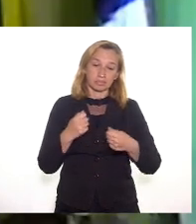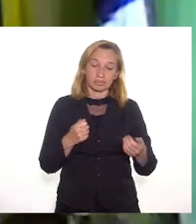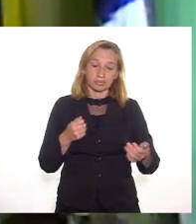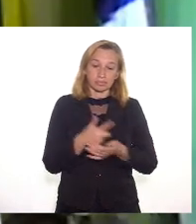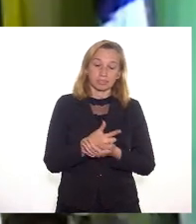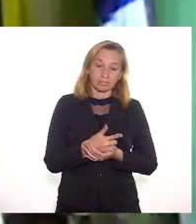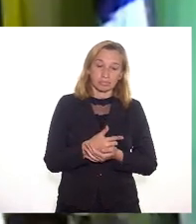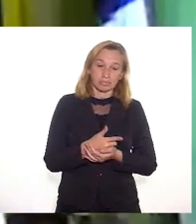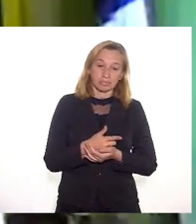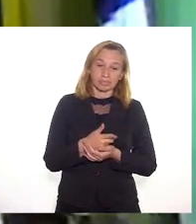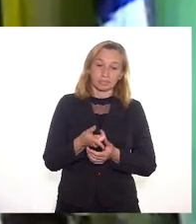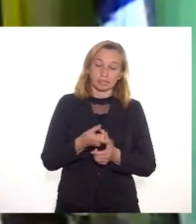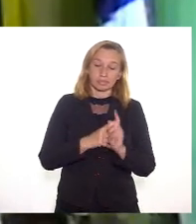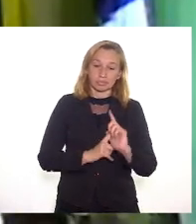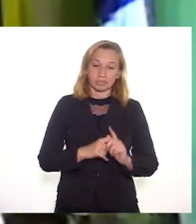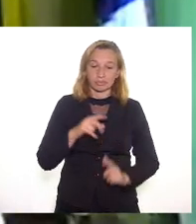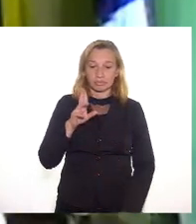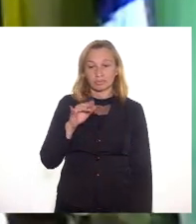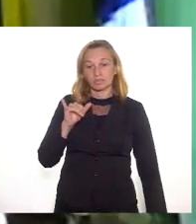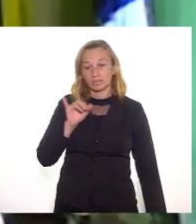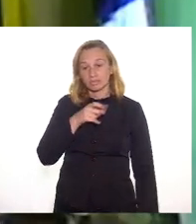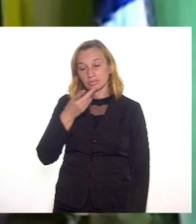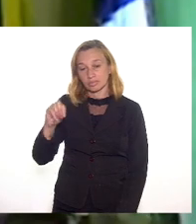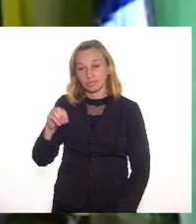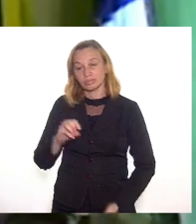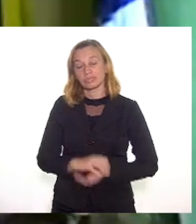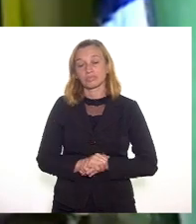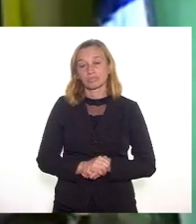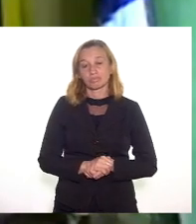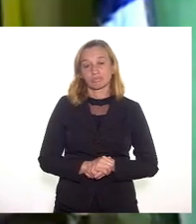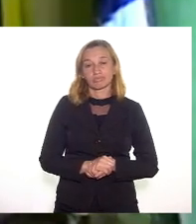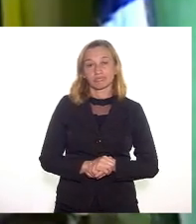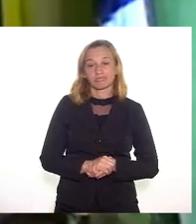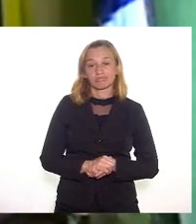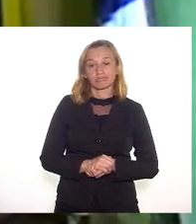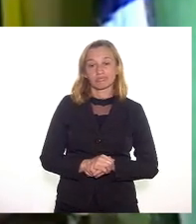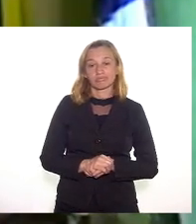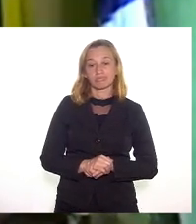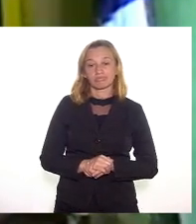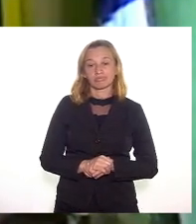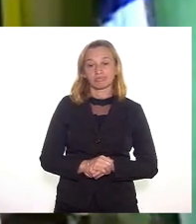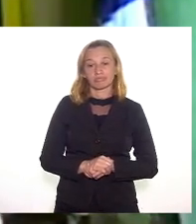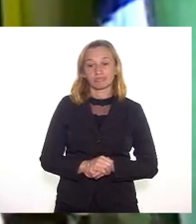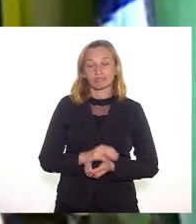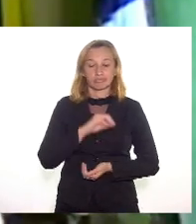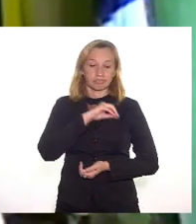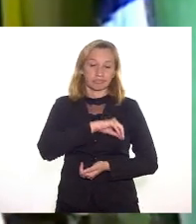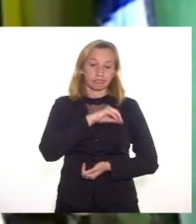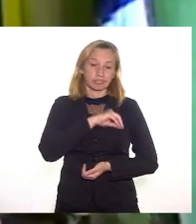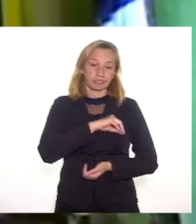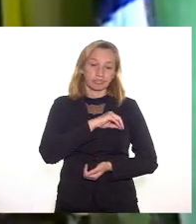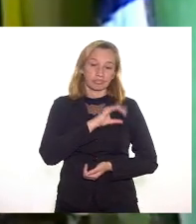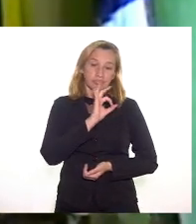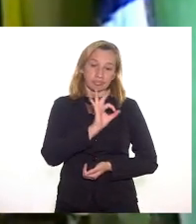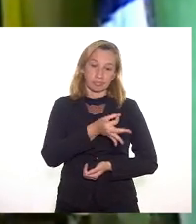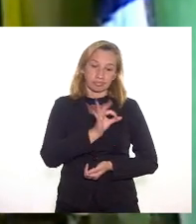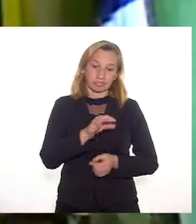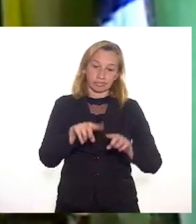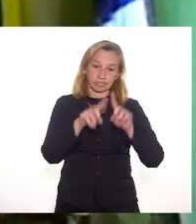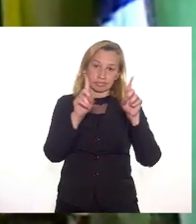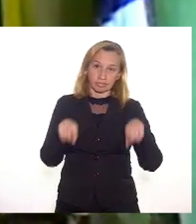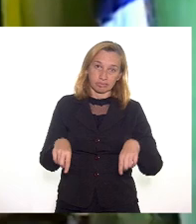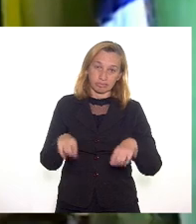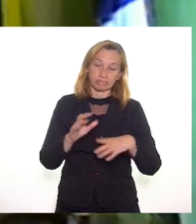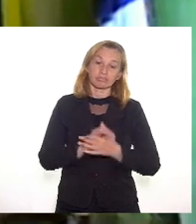União. Quitar os salários rigorosamente em dia dos servidores